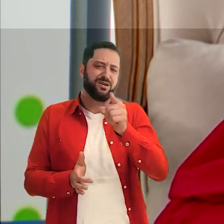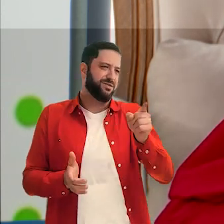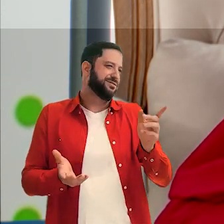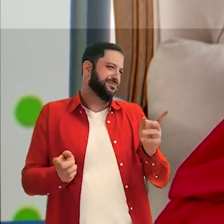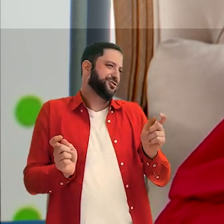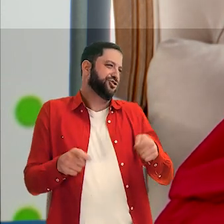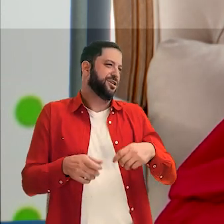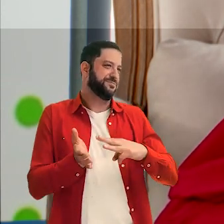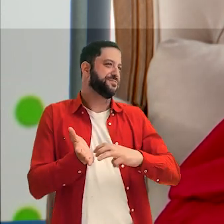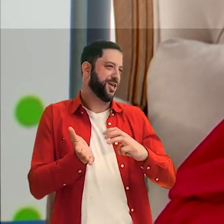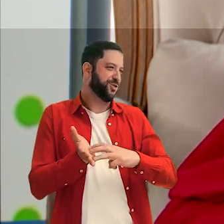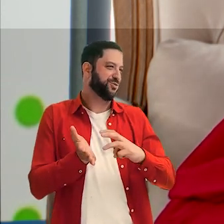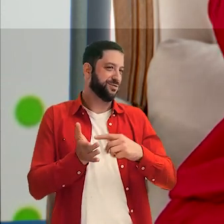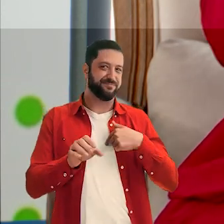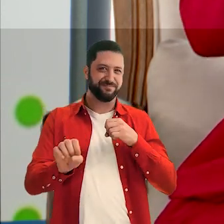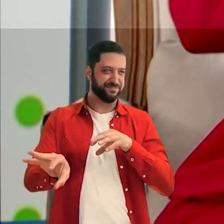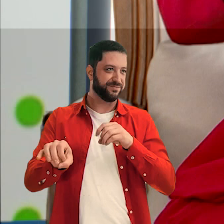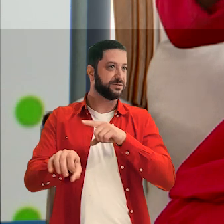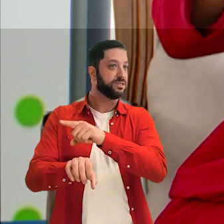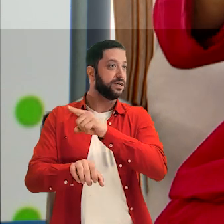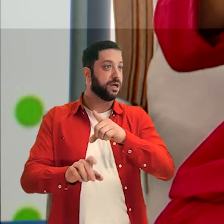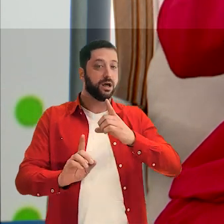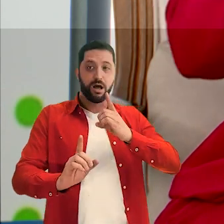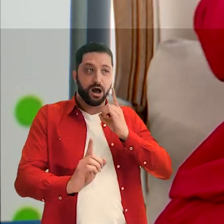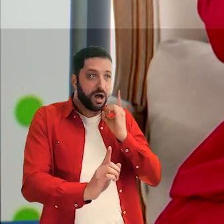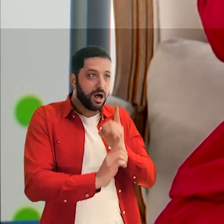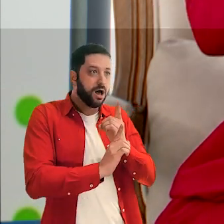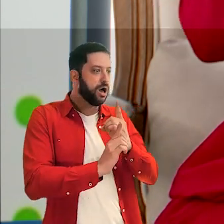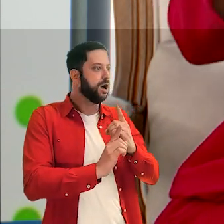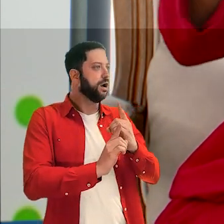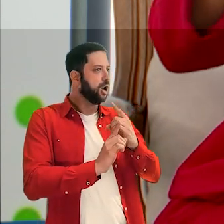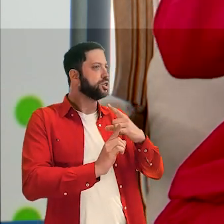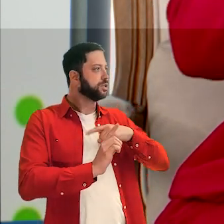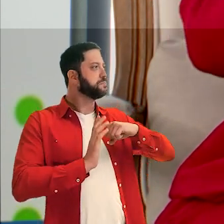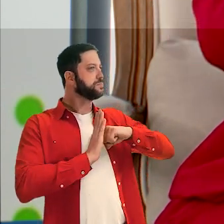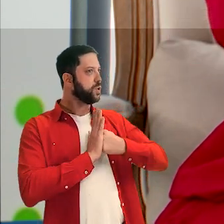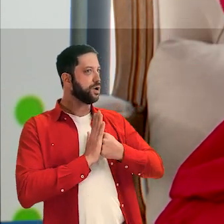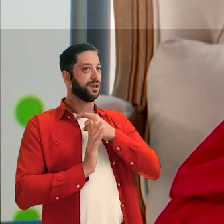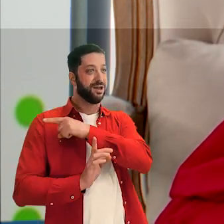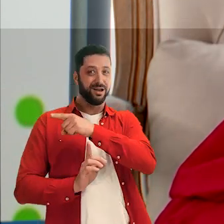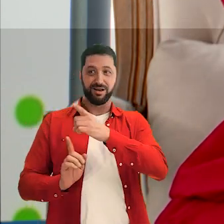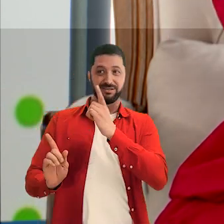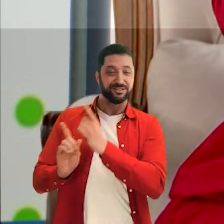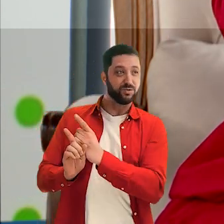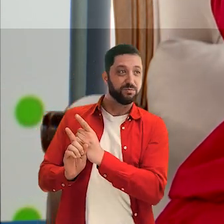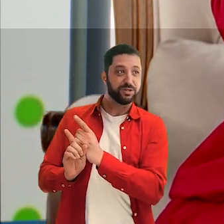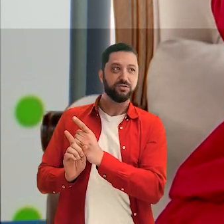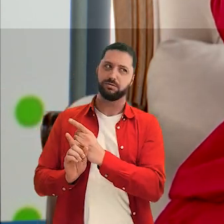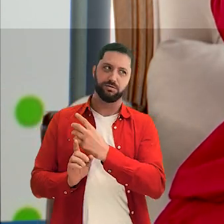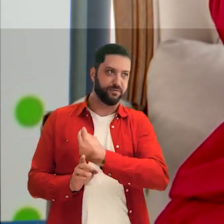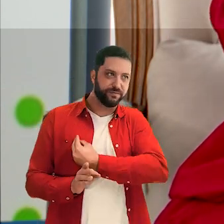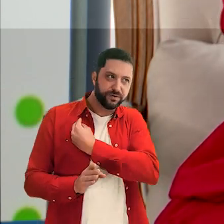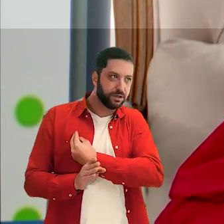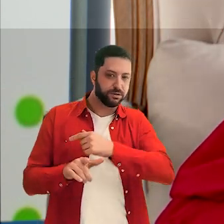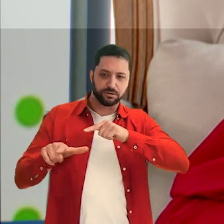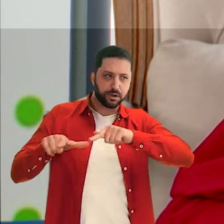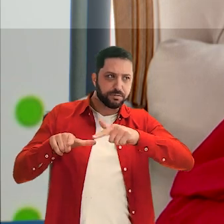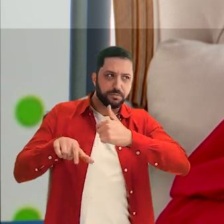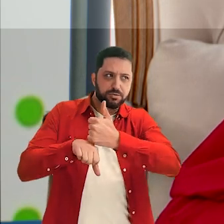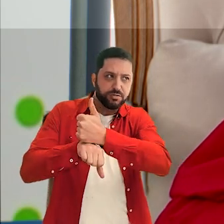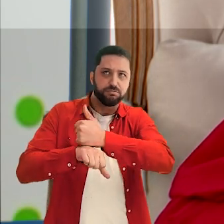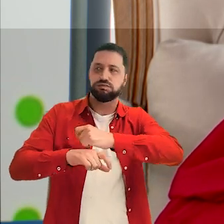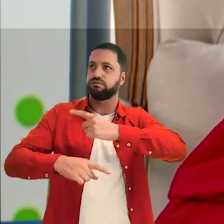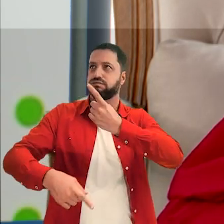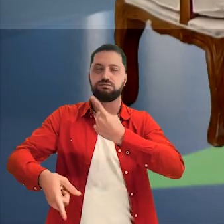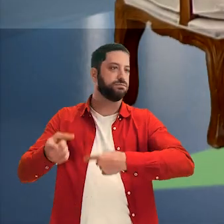pelo método e conseguiram identificar isso e resolver isso e ter uma virada de chave profissional. A gente teve